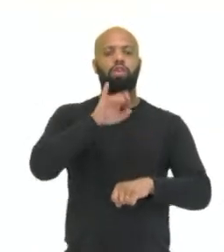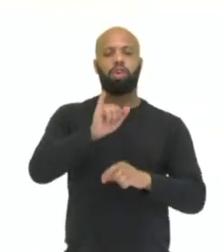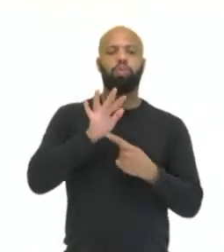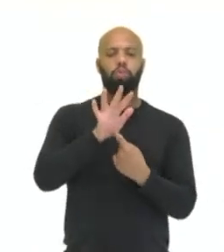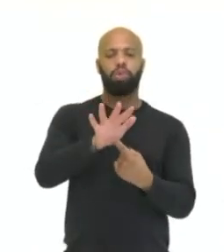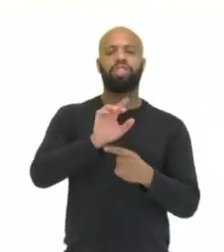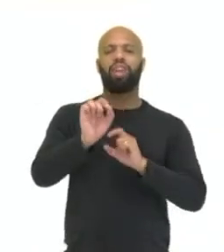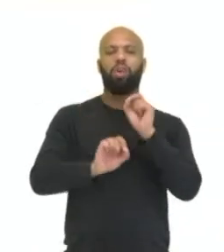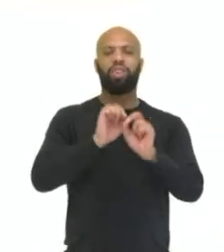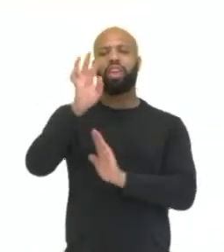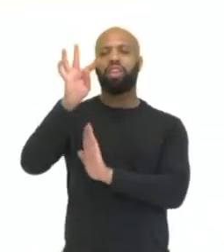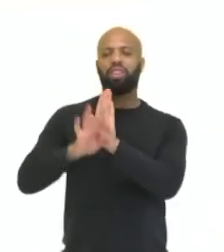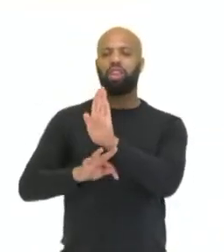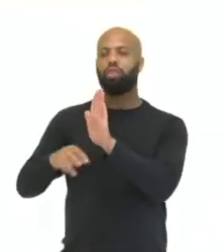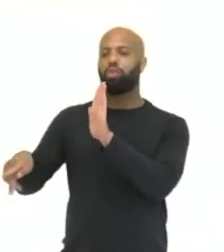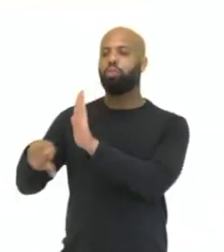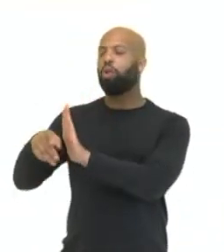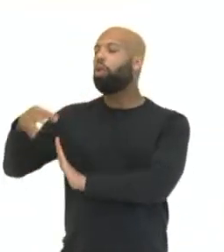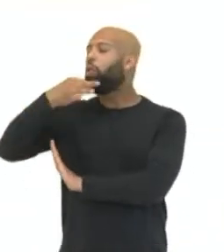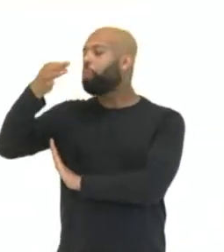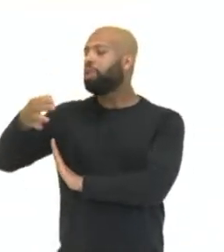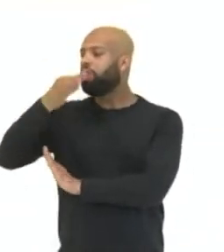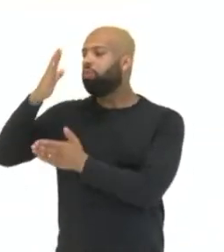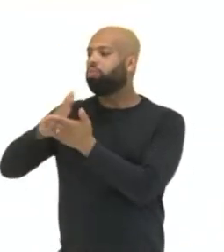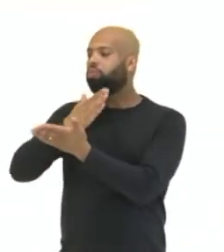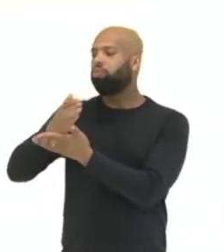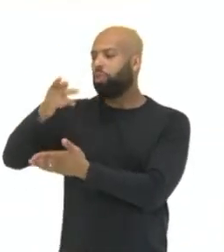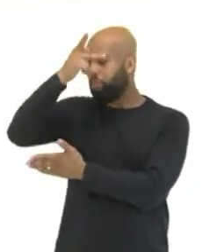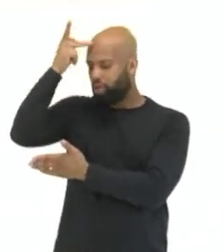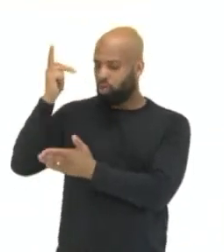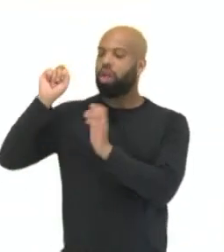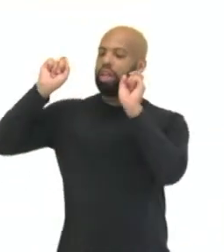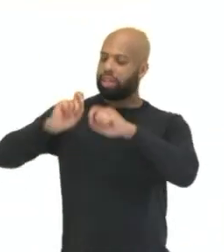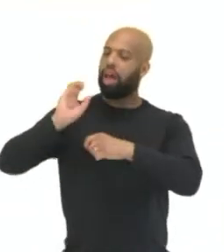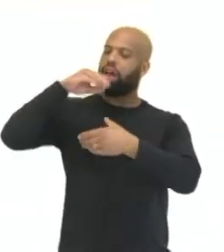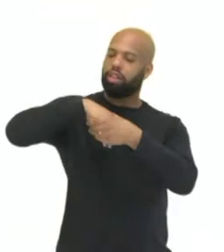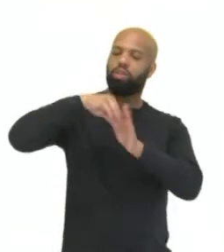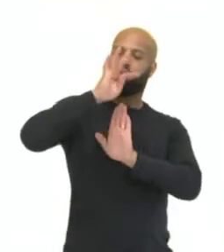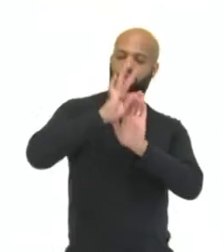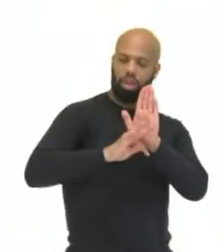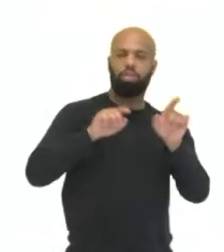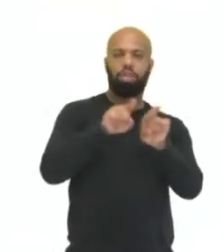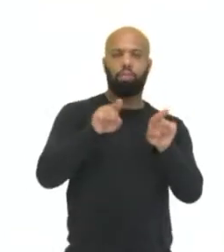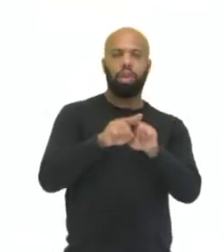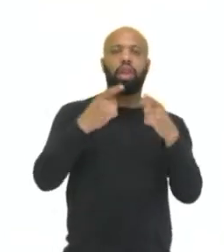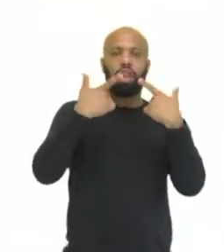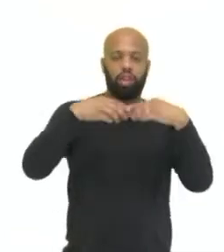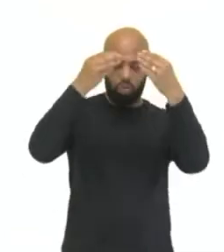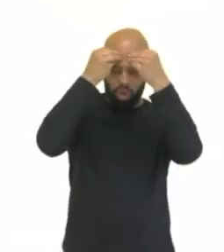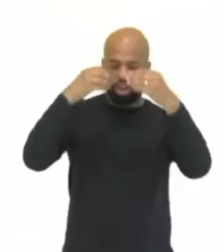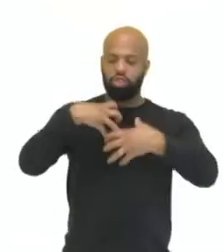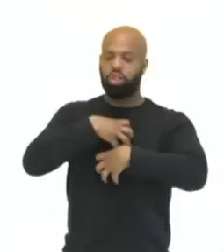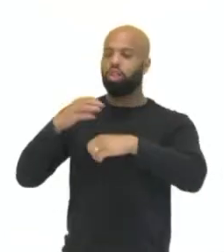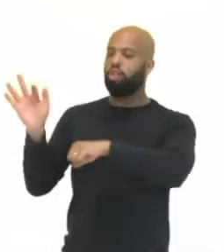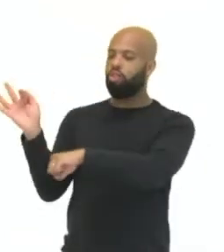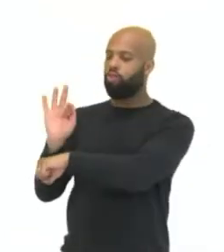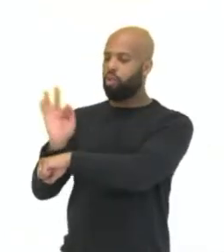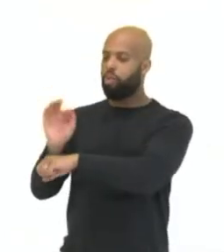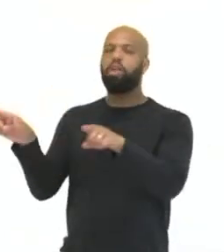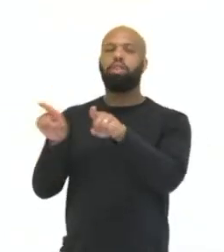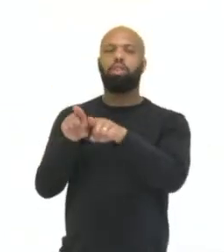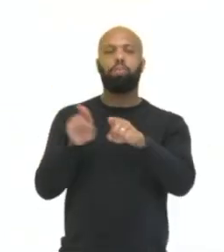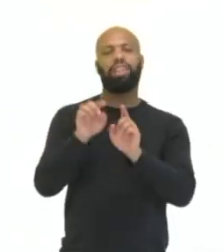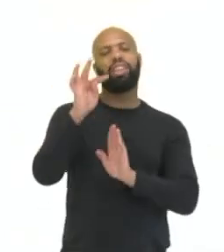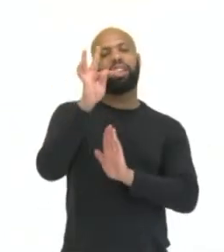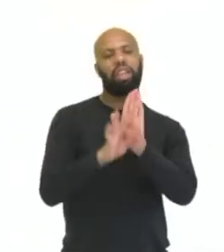com subjetividade, ou seja, a opinião de alguém, né, a respeito do assunto. A linguagem geralmente é formal e os